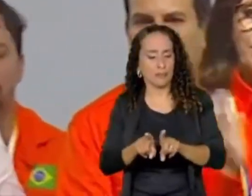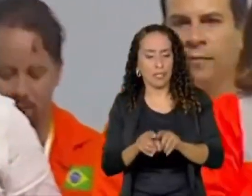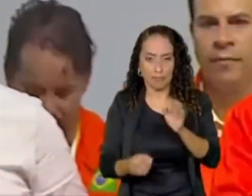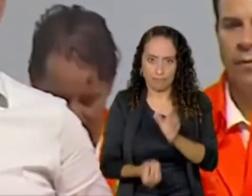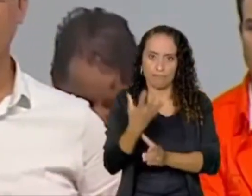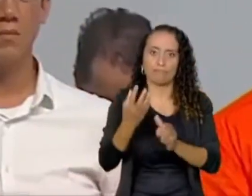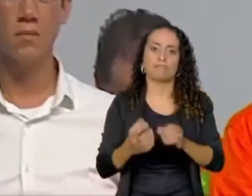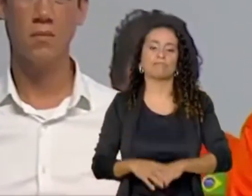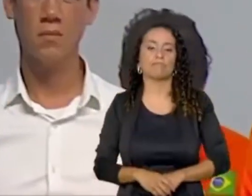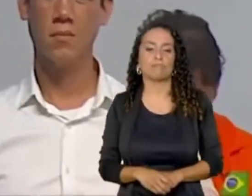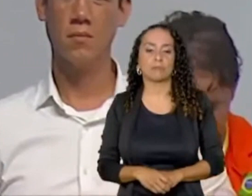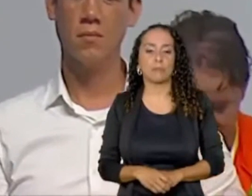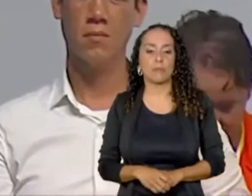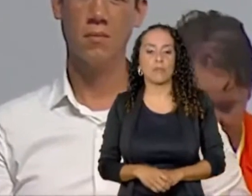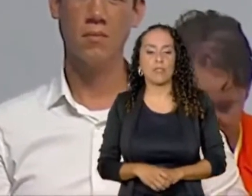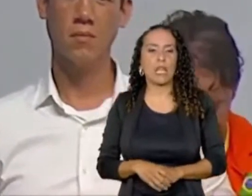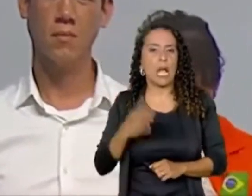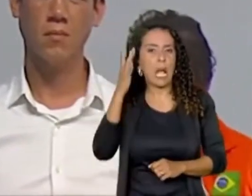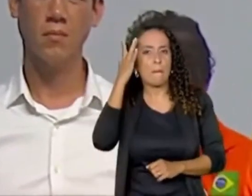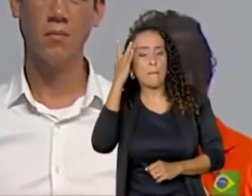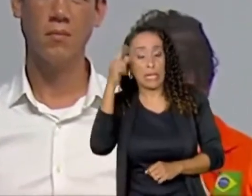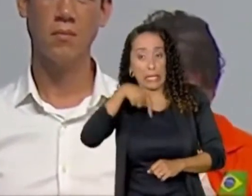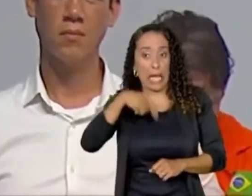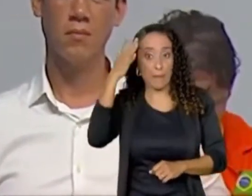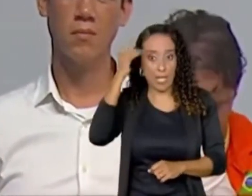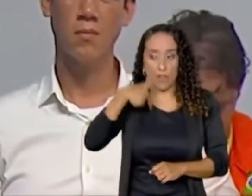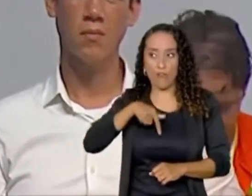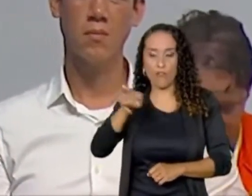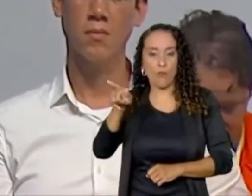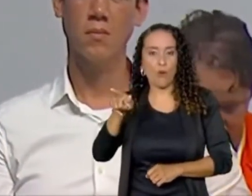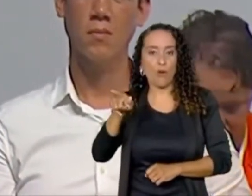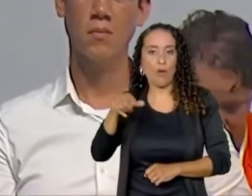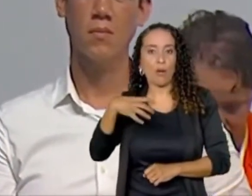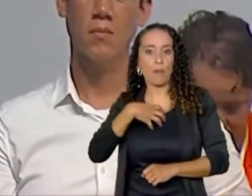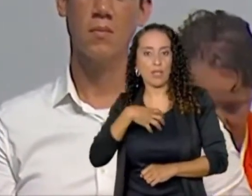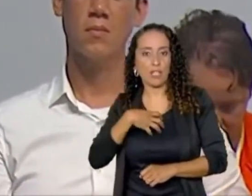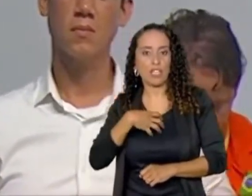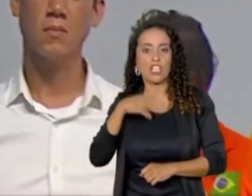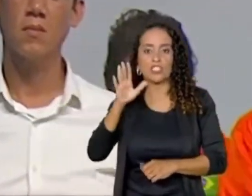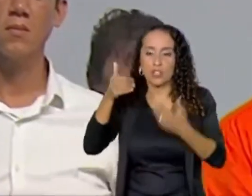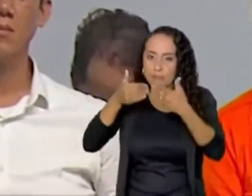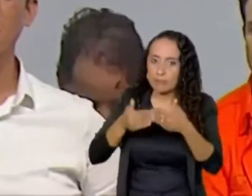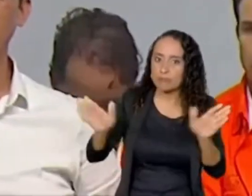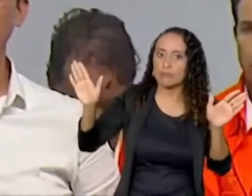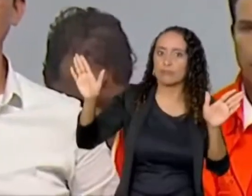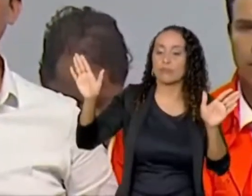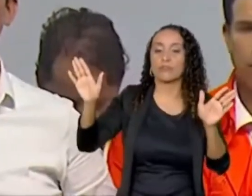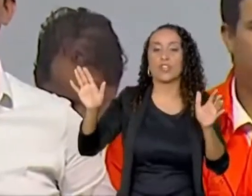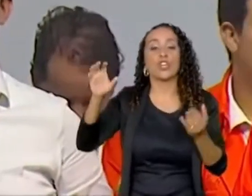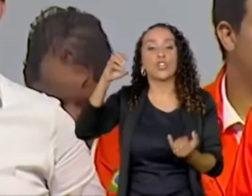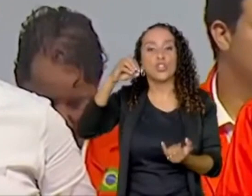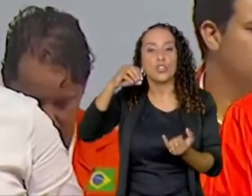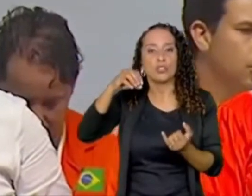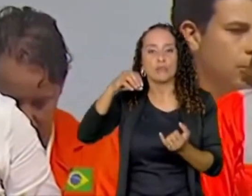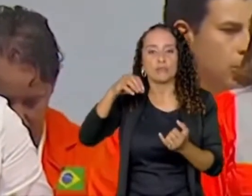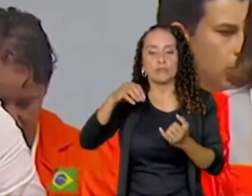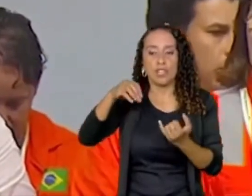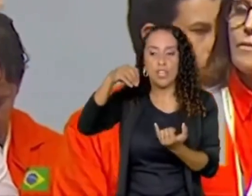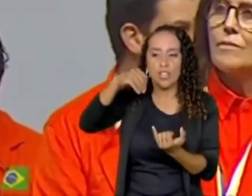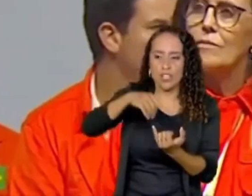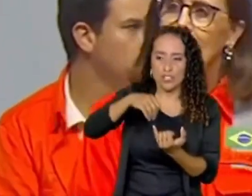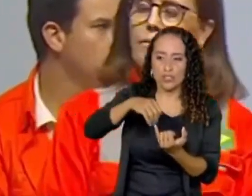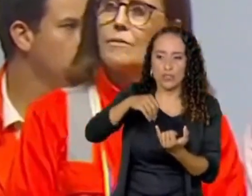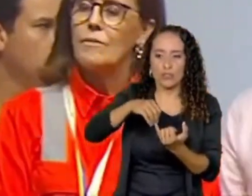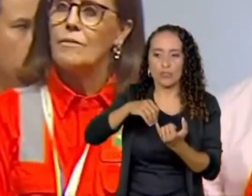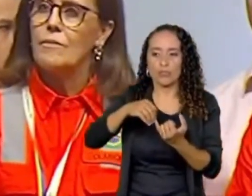eu... Daqui amanhã eu vou na Bahia. Já fui na Bahia lançar o Instituto Tecnológico Aeroespacial, que é uma